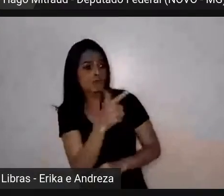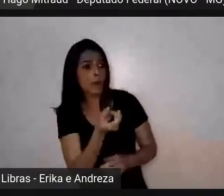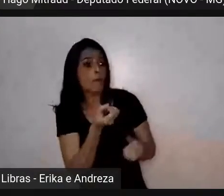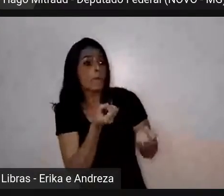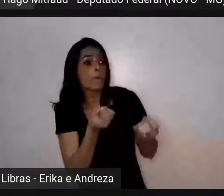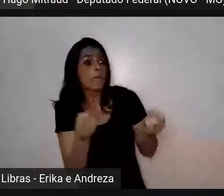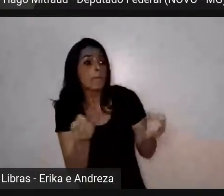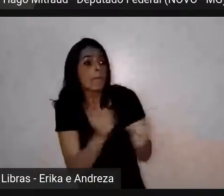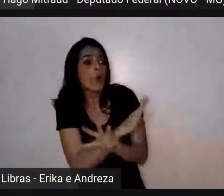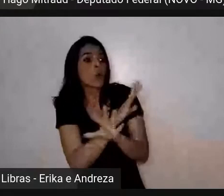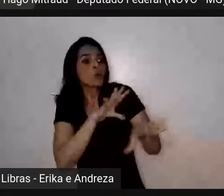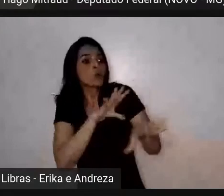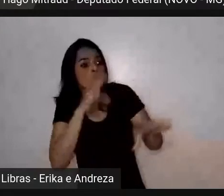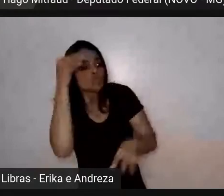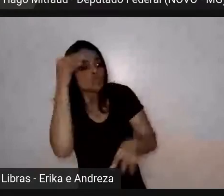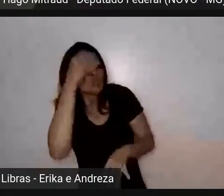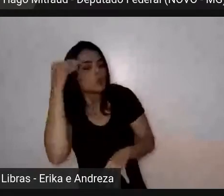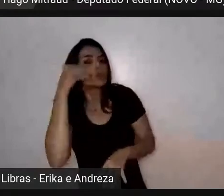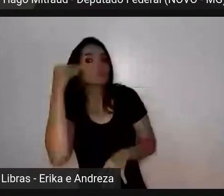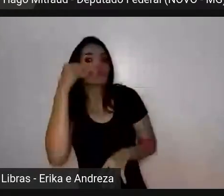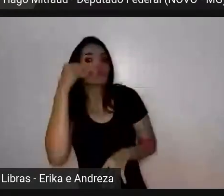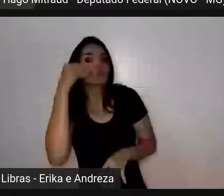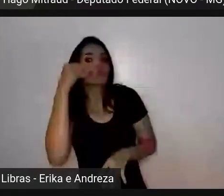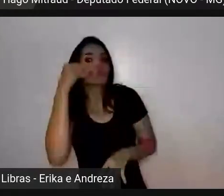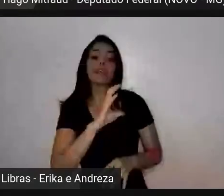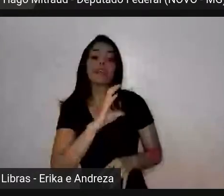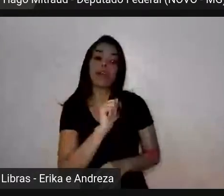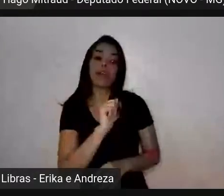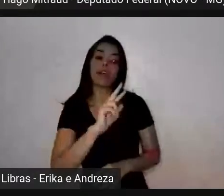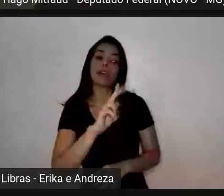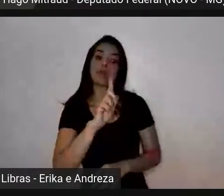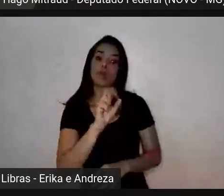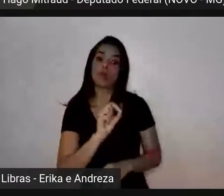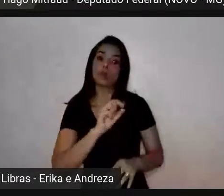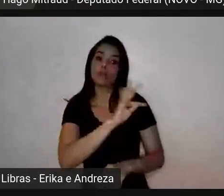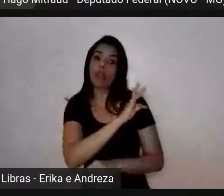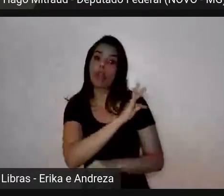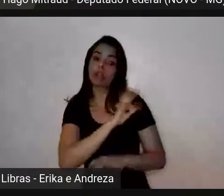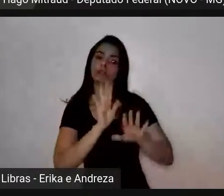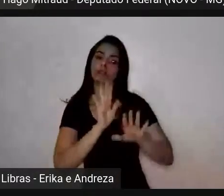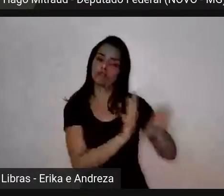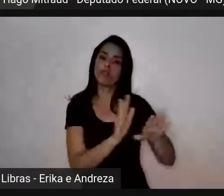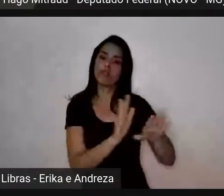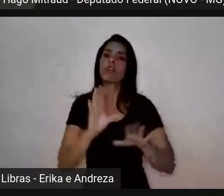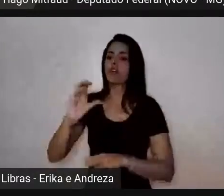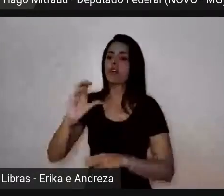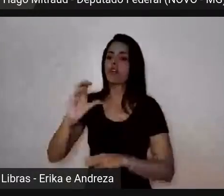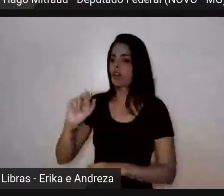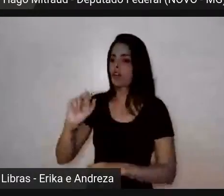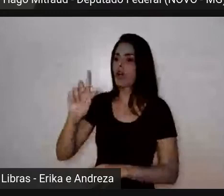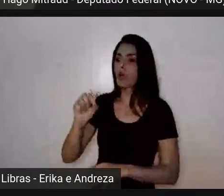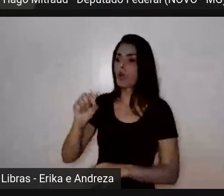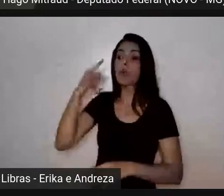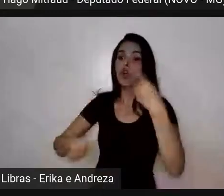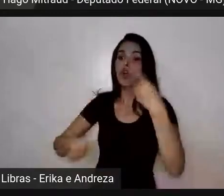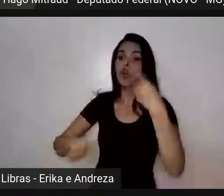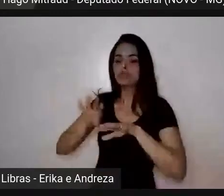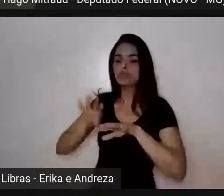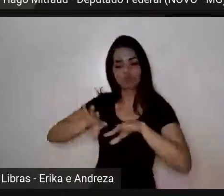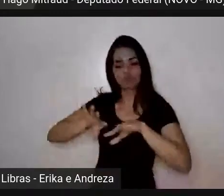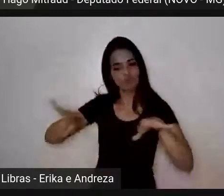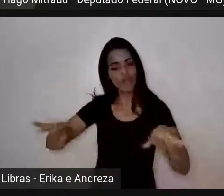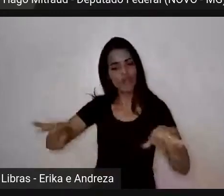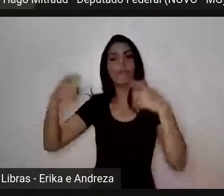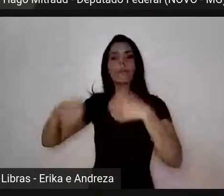Então, Tiago, cargo técnico é técnico, cargo político é político e deve ser orgulhosamente